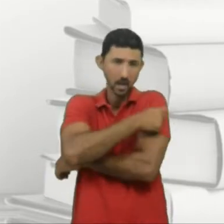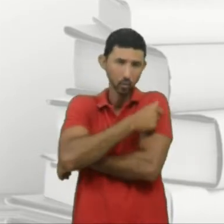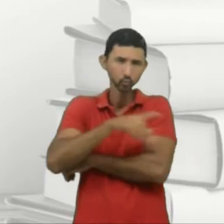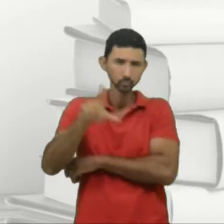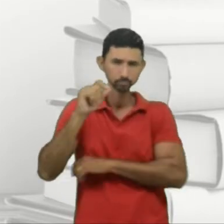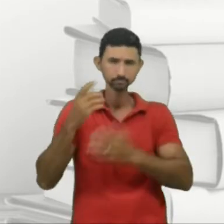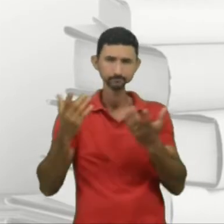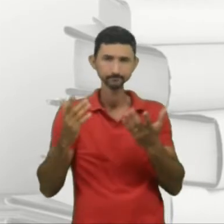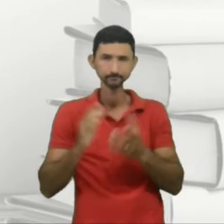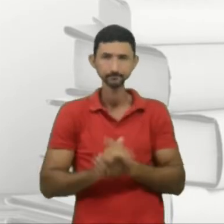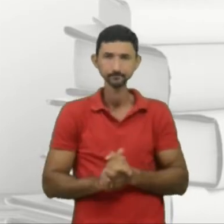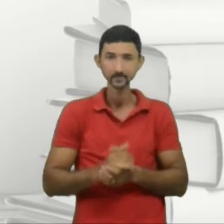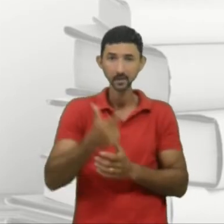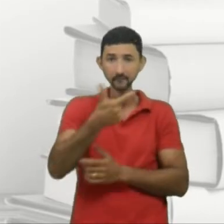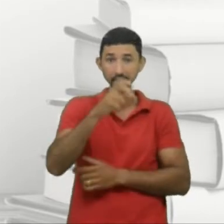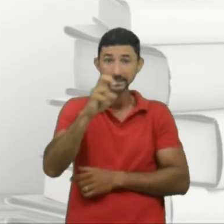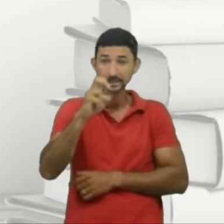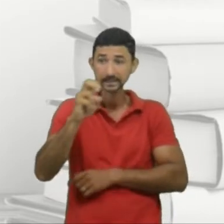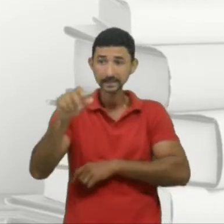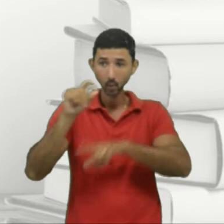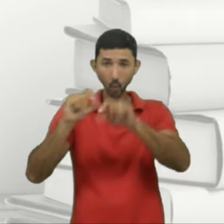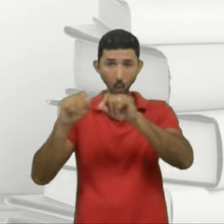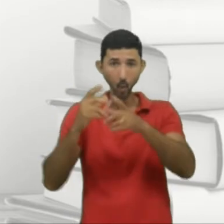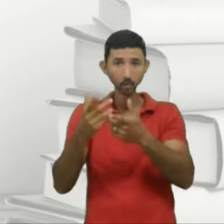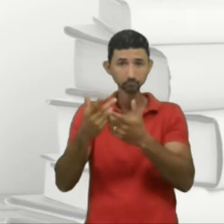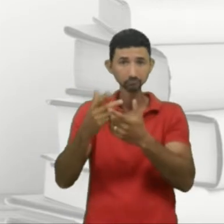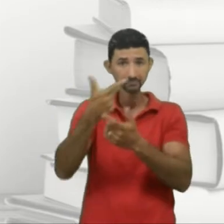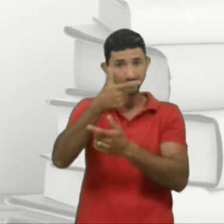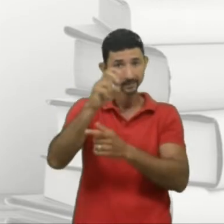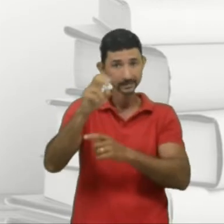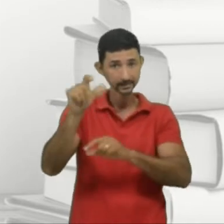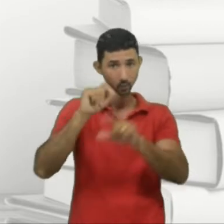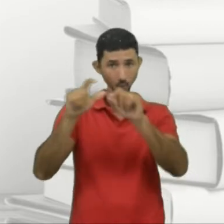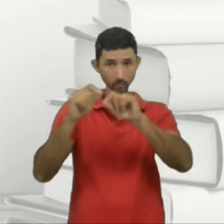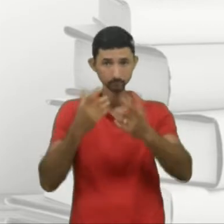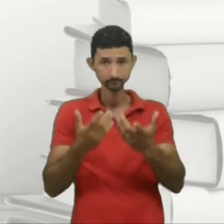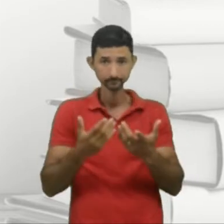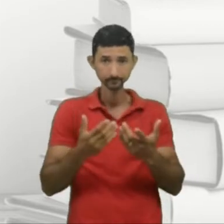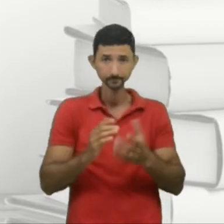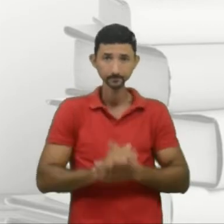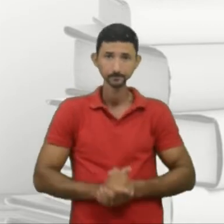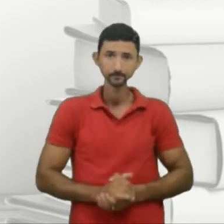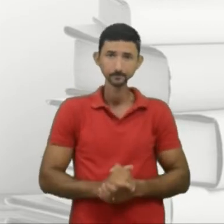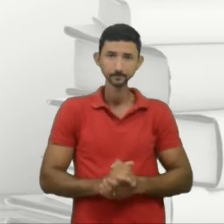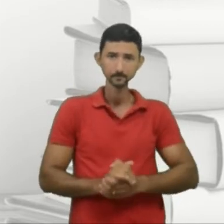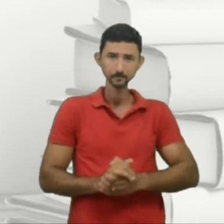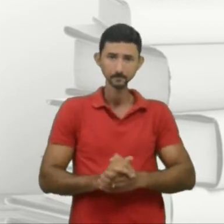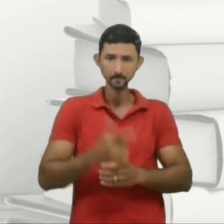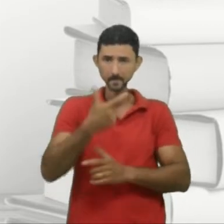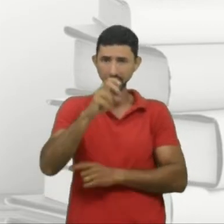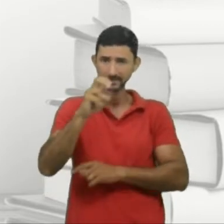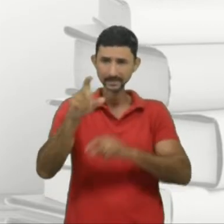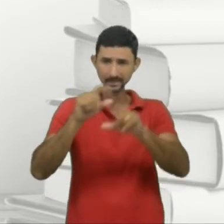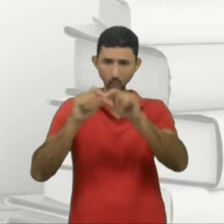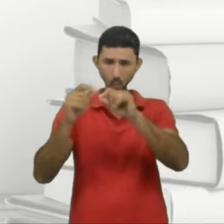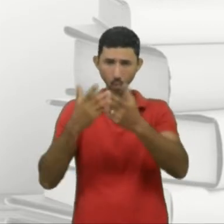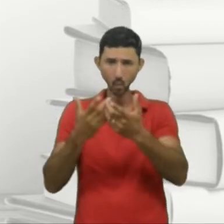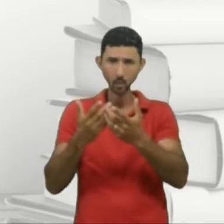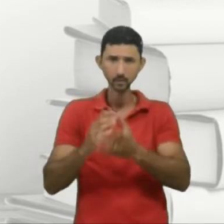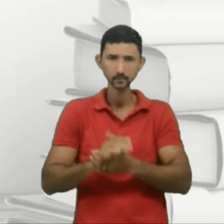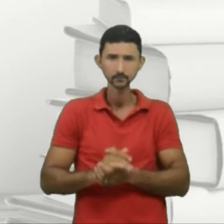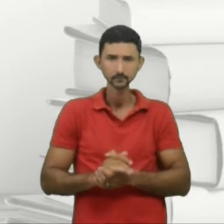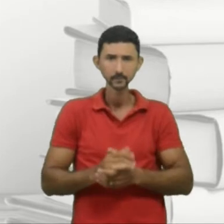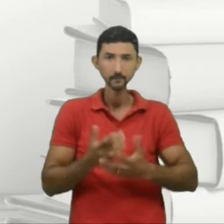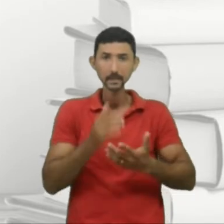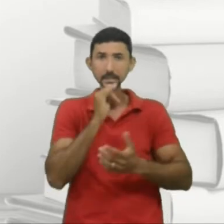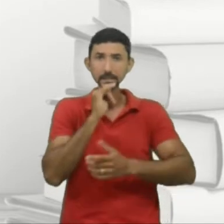temos 25 possibilidades para o cargo de representante, certo? Nós temos 25 possibilidades. Mas